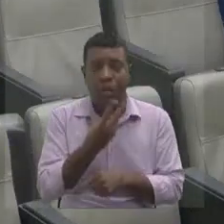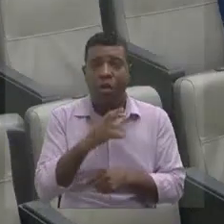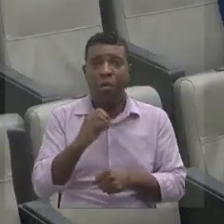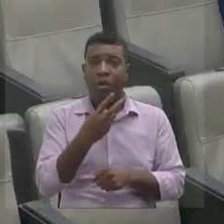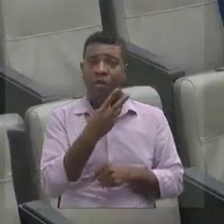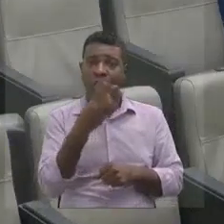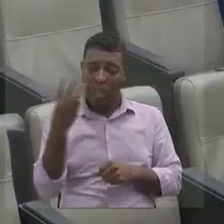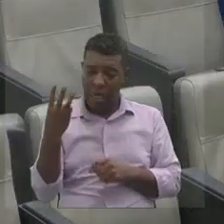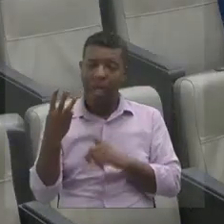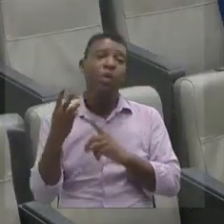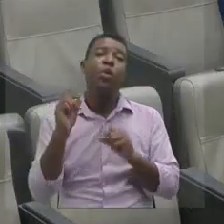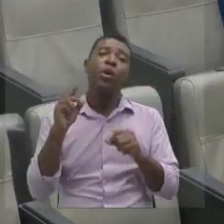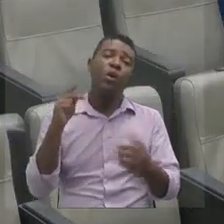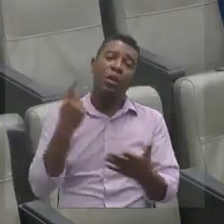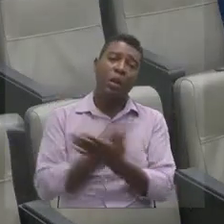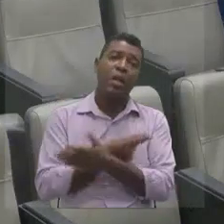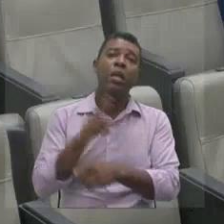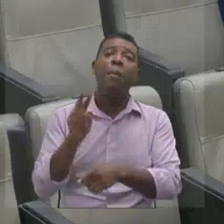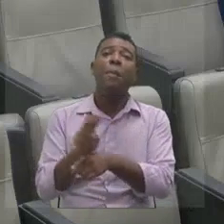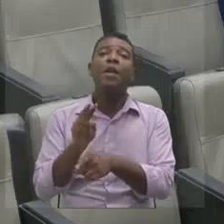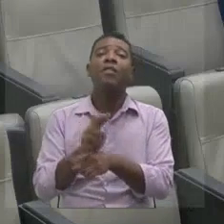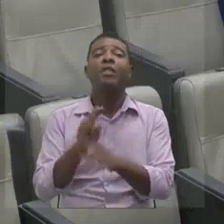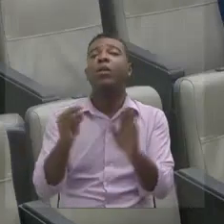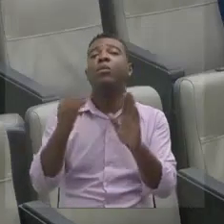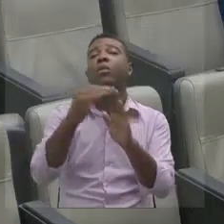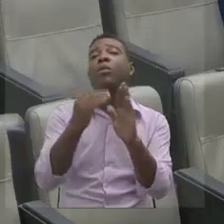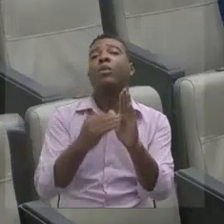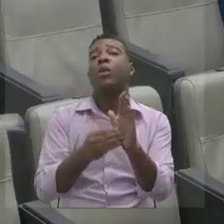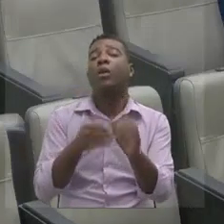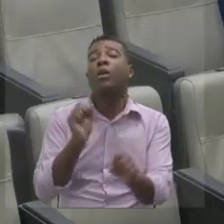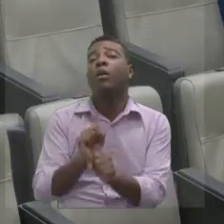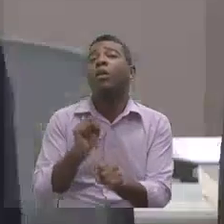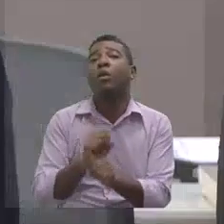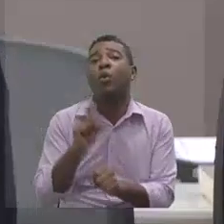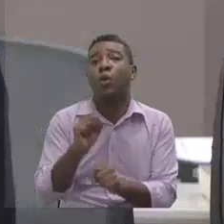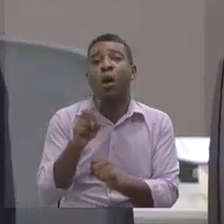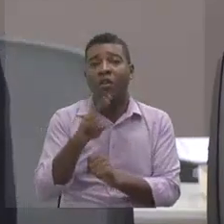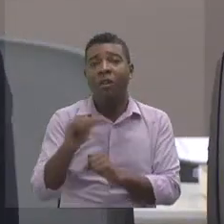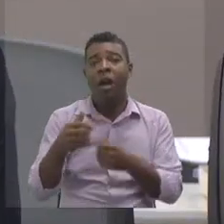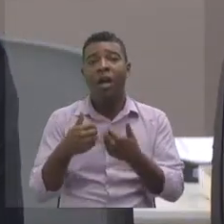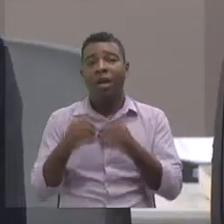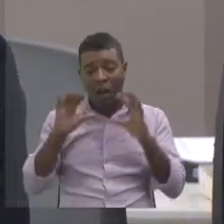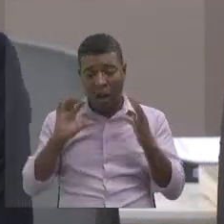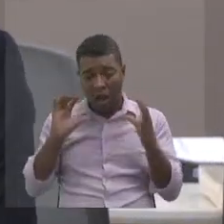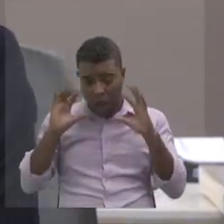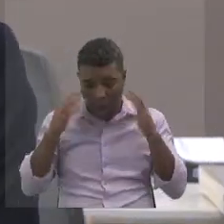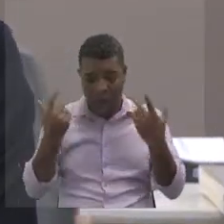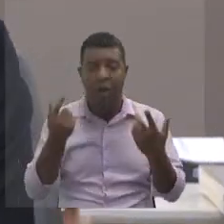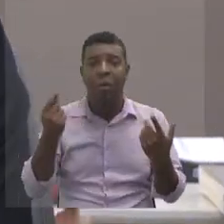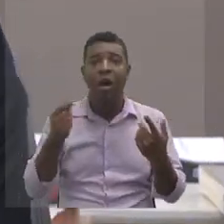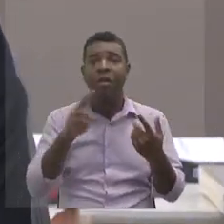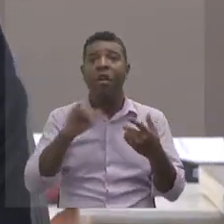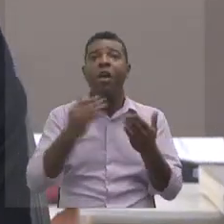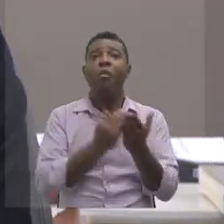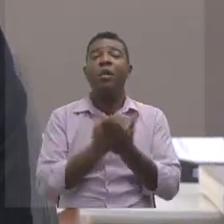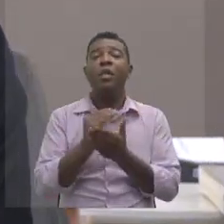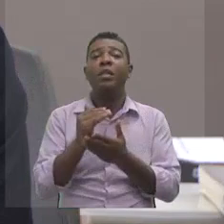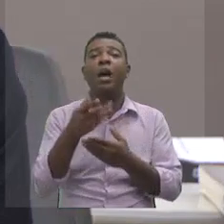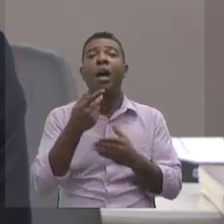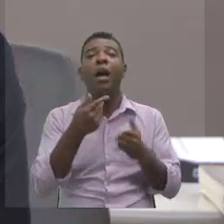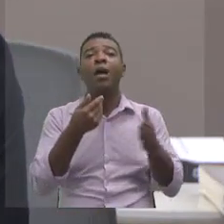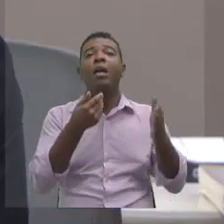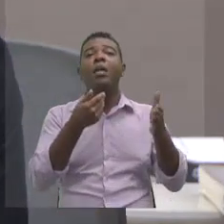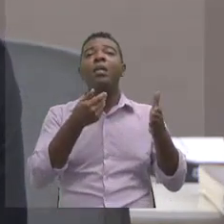previsto em relação ao metrô né o início da reforma das estações de 10 Estações começando pela estação